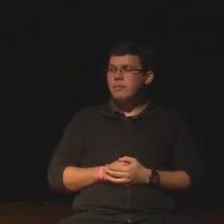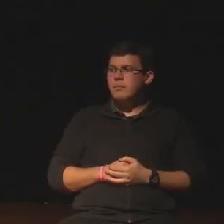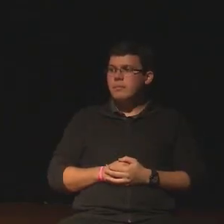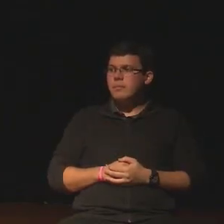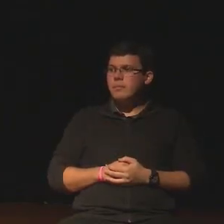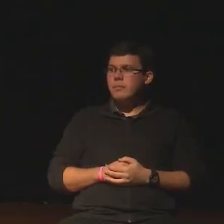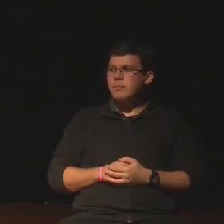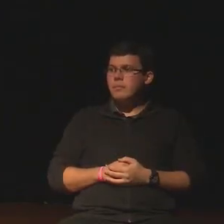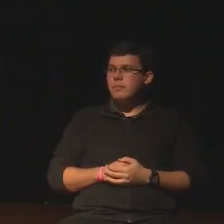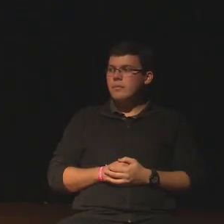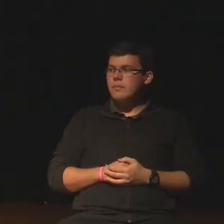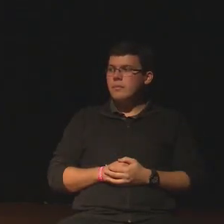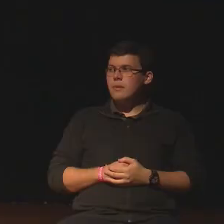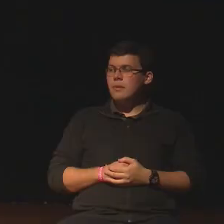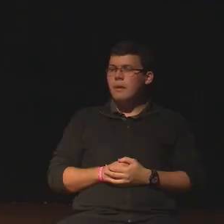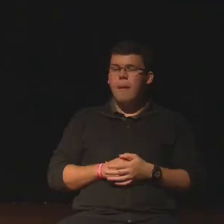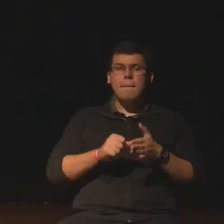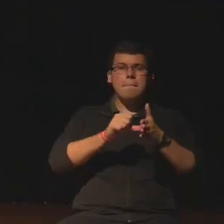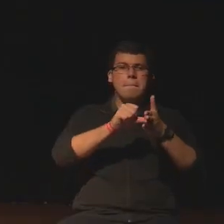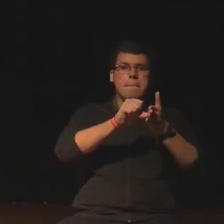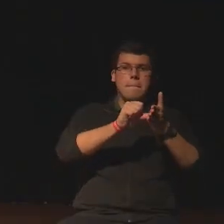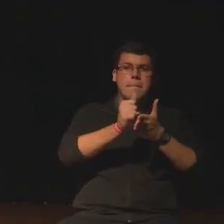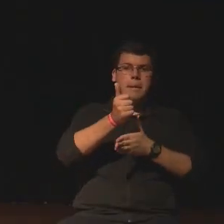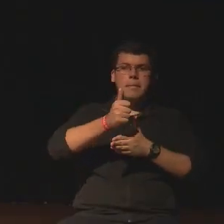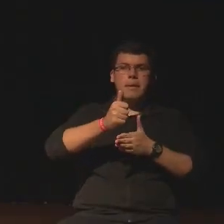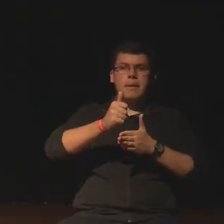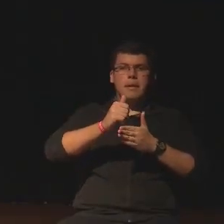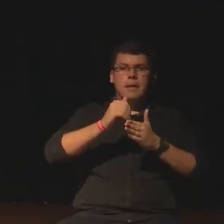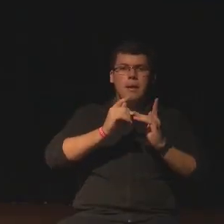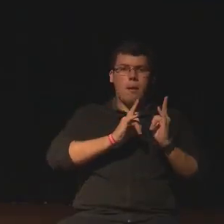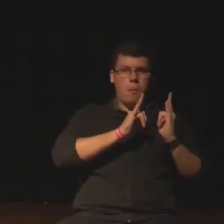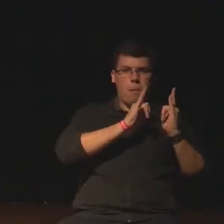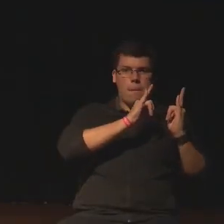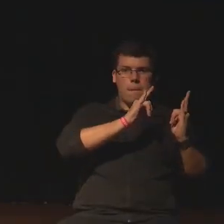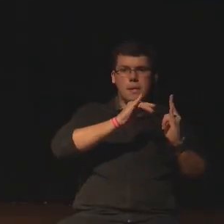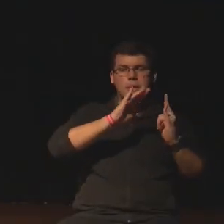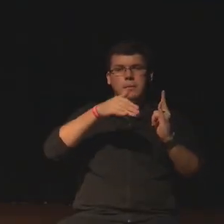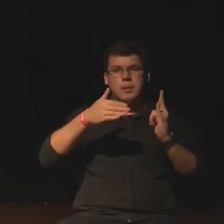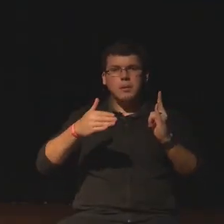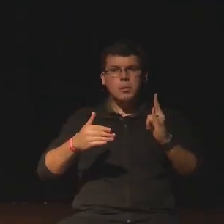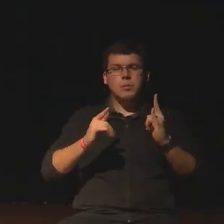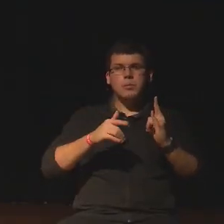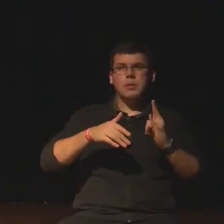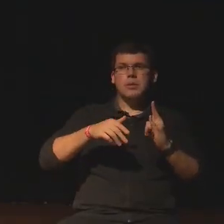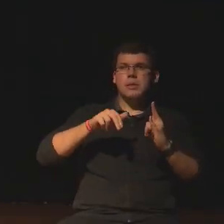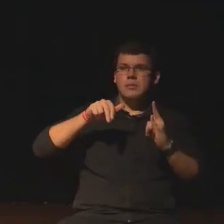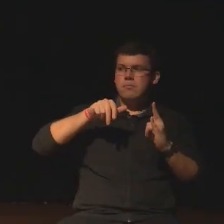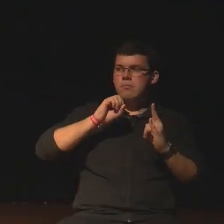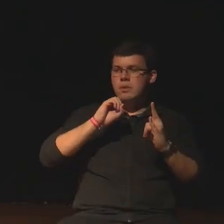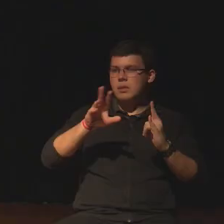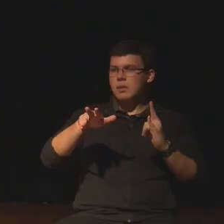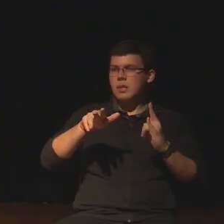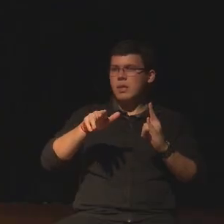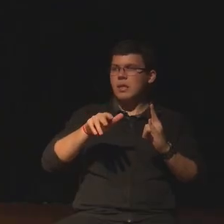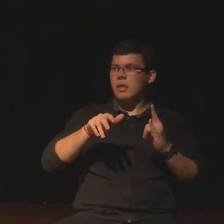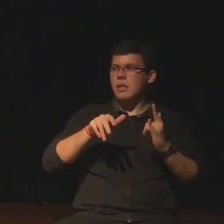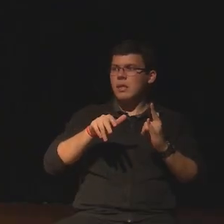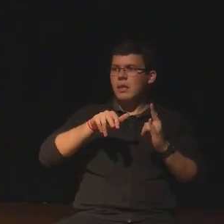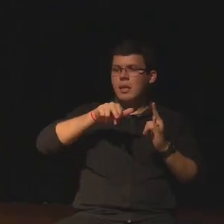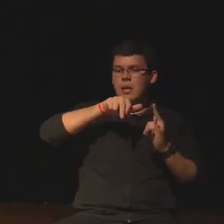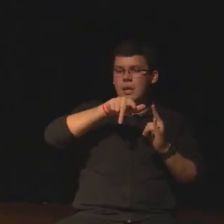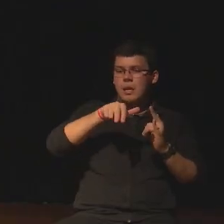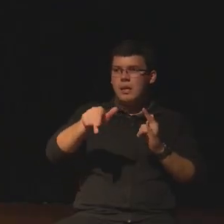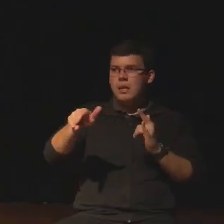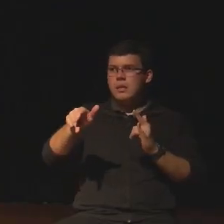Não, Carlos do Pinhal. A primeira aqui, logo após o MASP. Né? A gente saindo, andando em